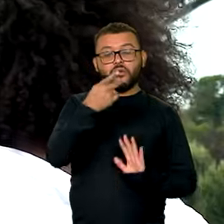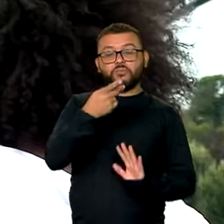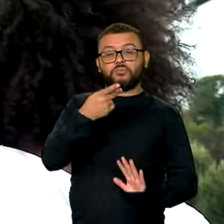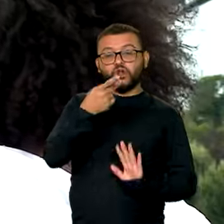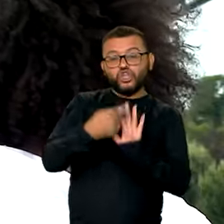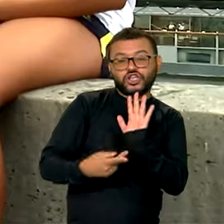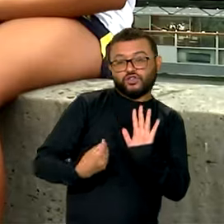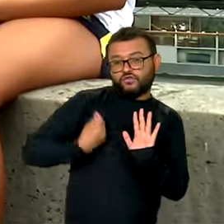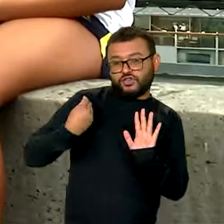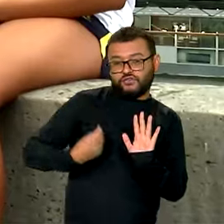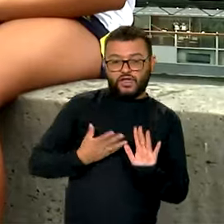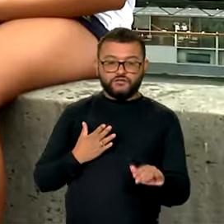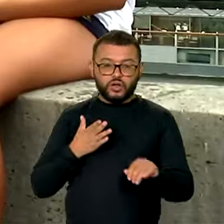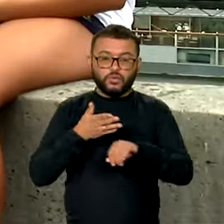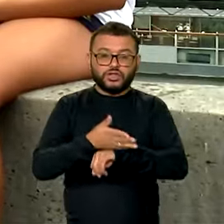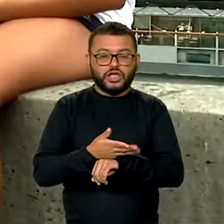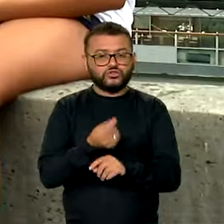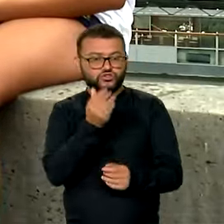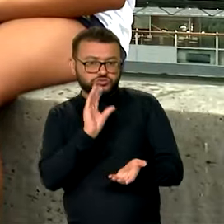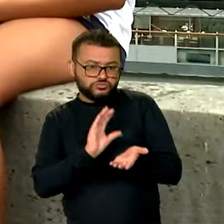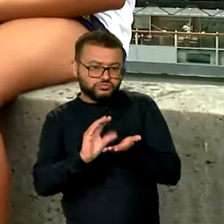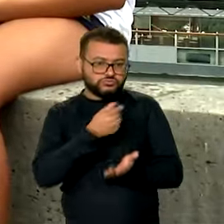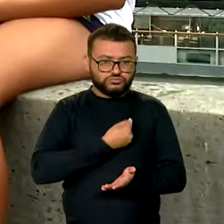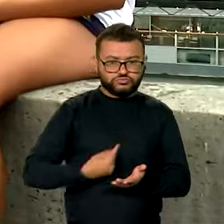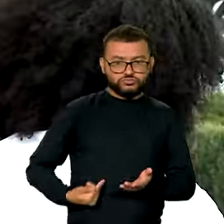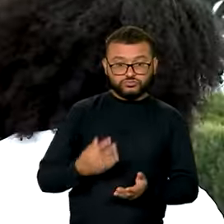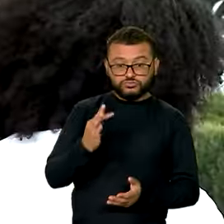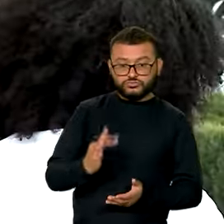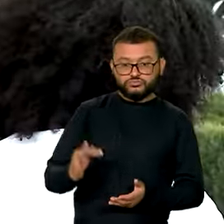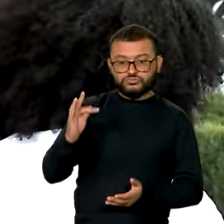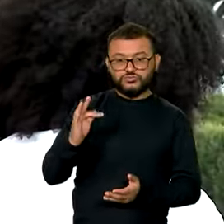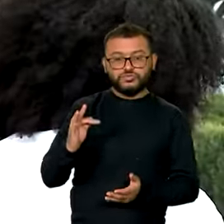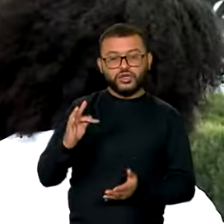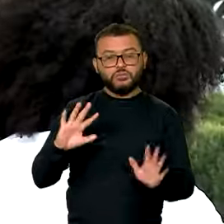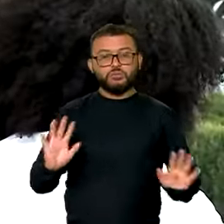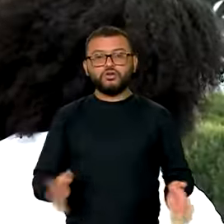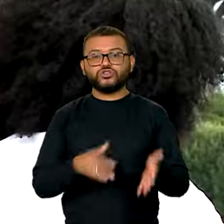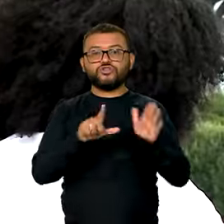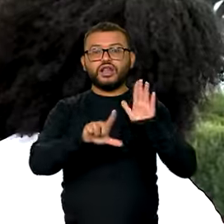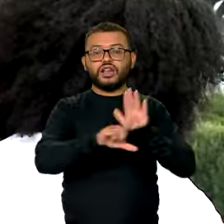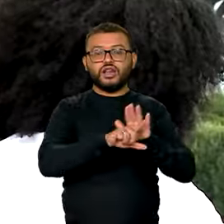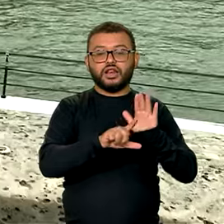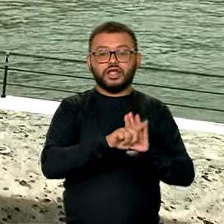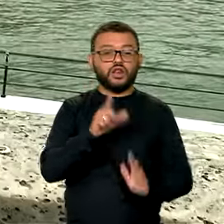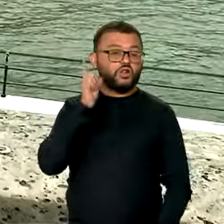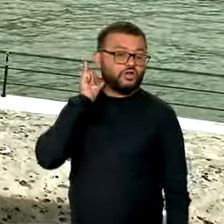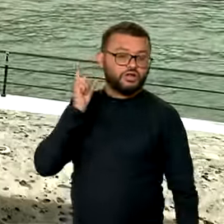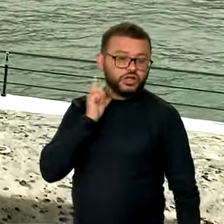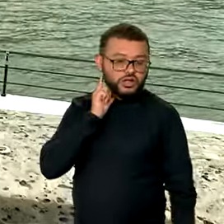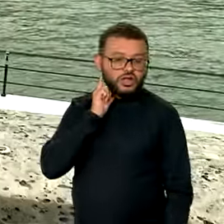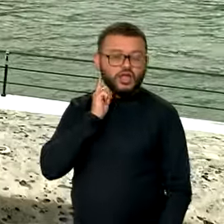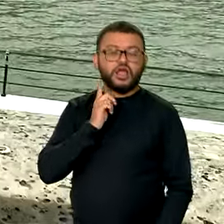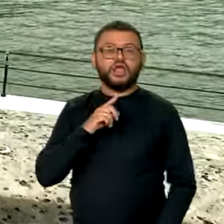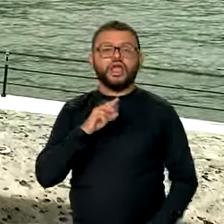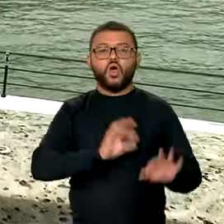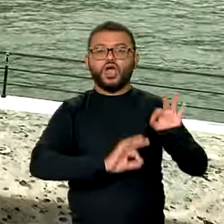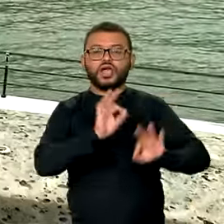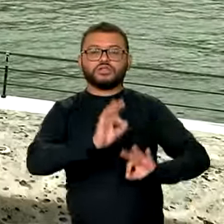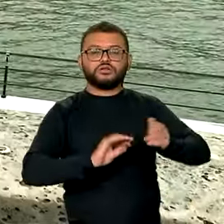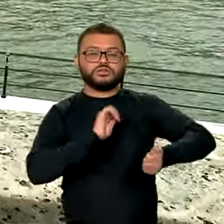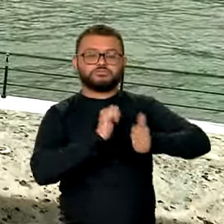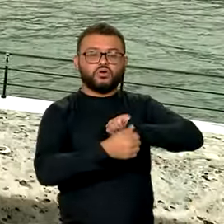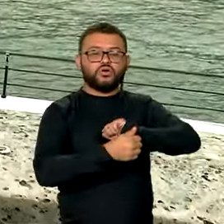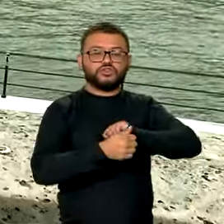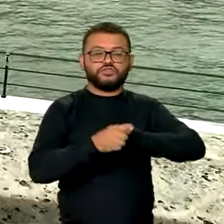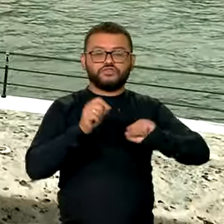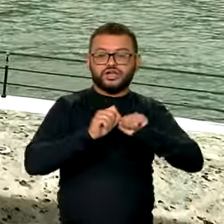Vivência Olímpica, que recebe investimentos do governo federal por meio da Lei das Loterias. Toda a preparação esportiva que a gente